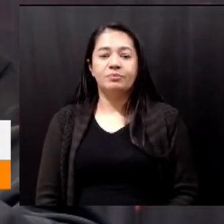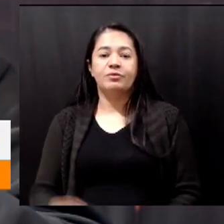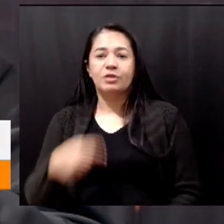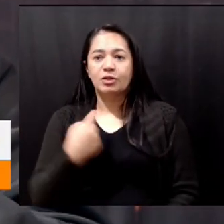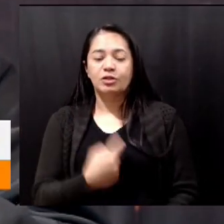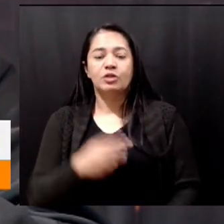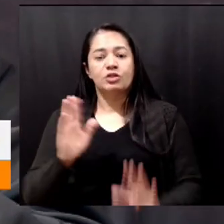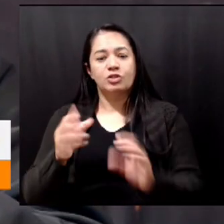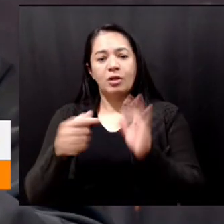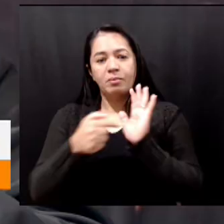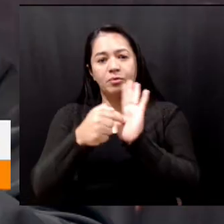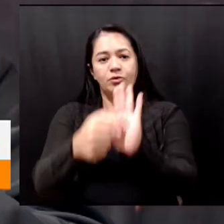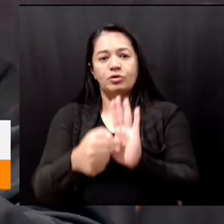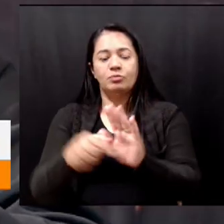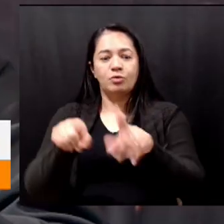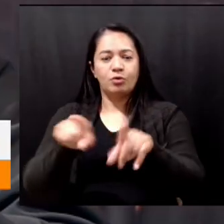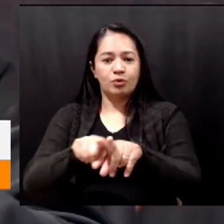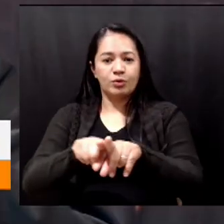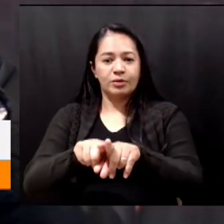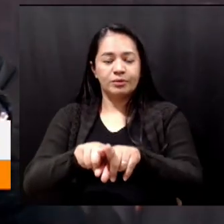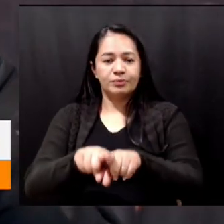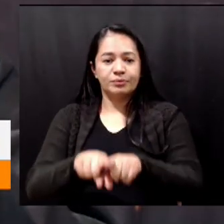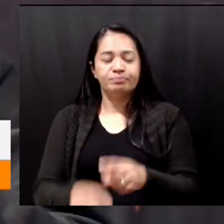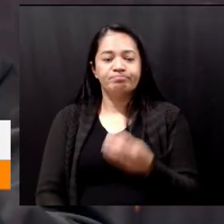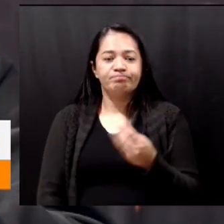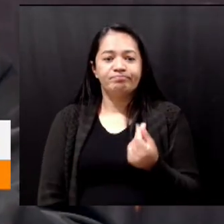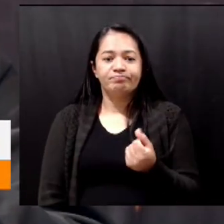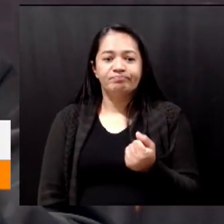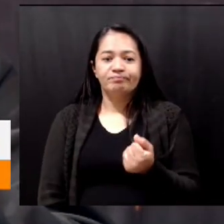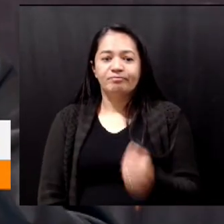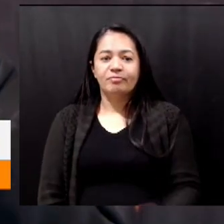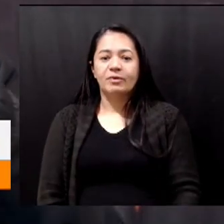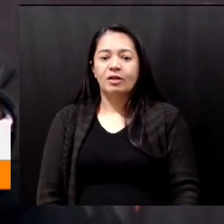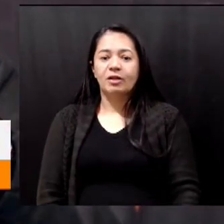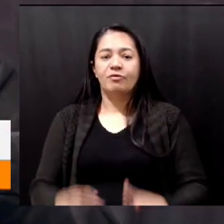foi uma trilha liderada pela Daiane Tel, lá da PUC,